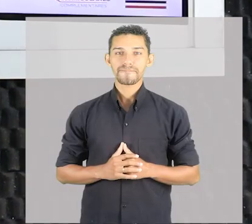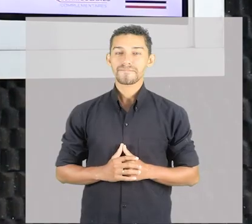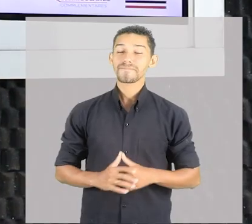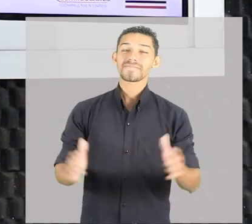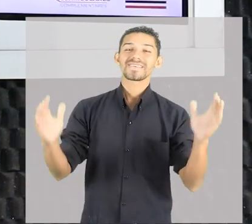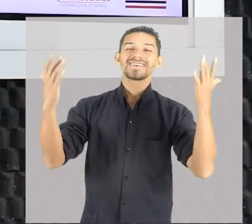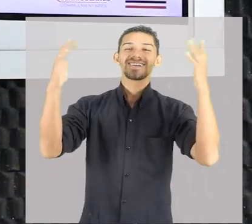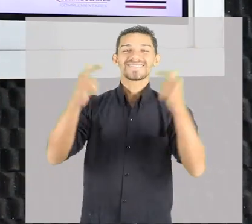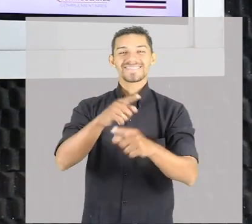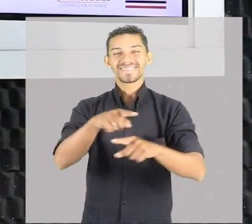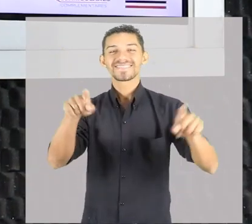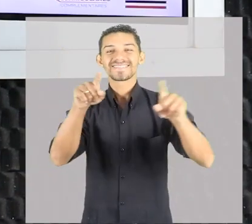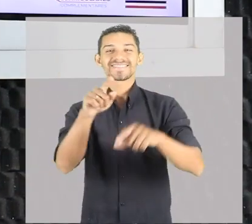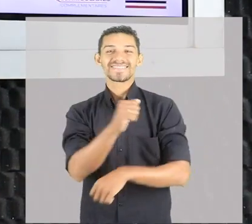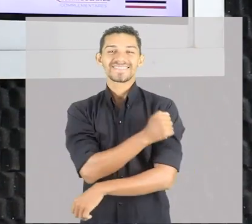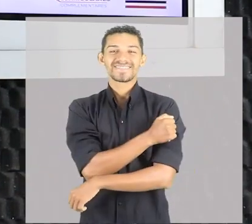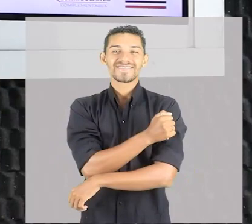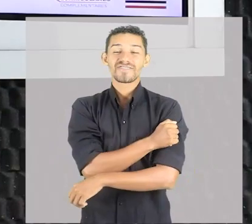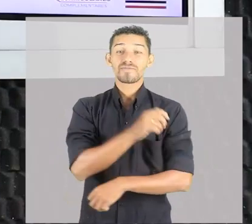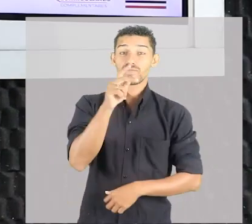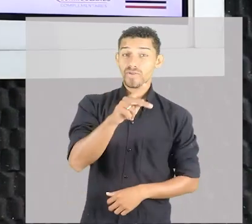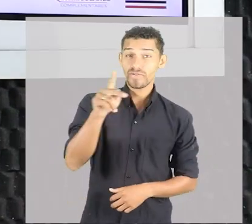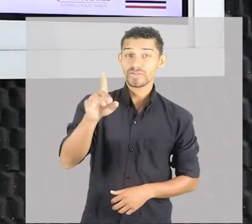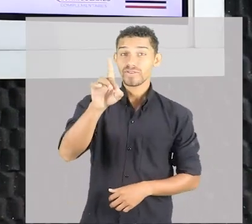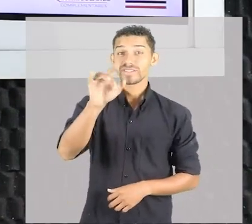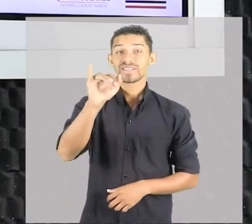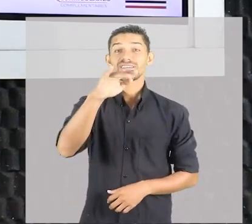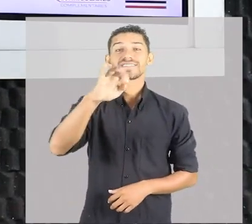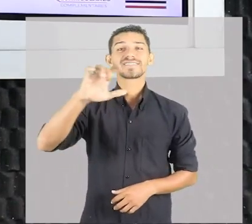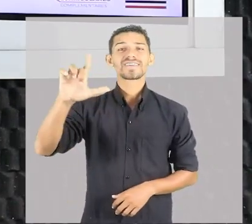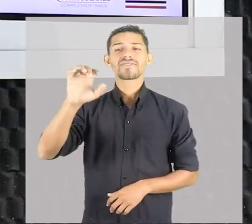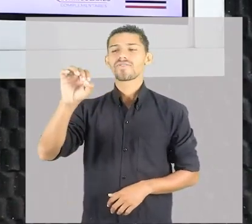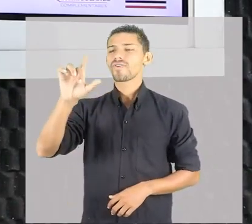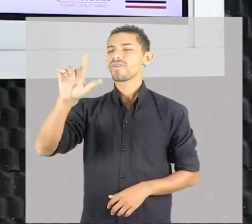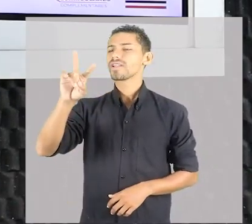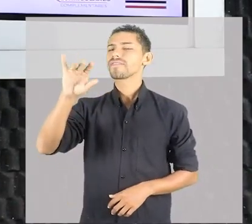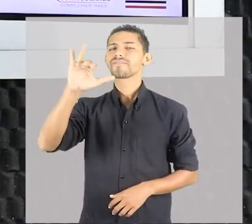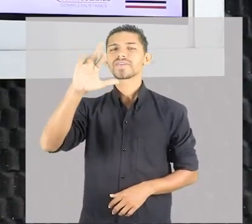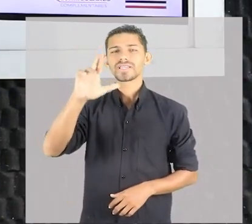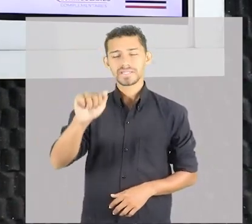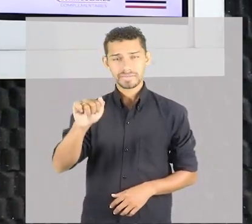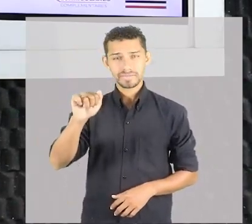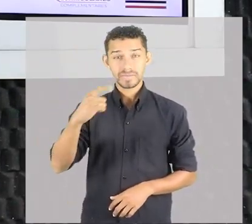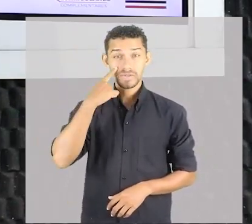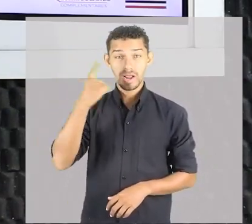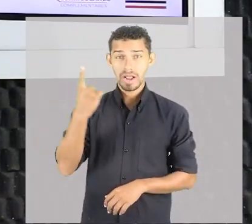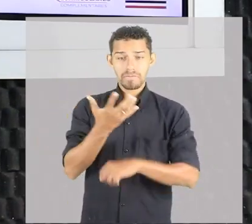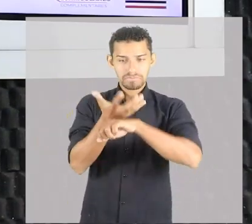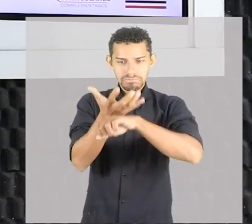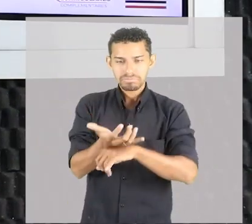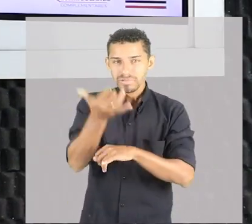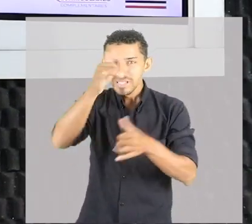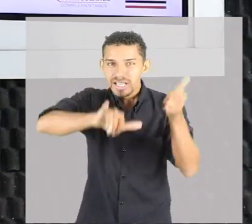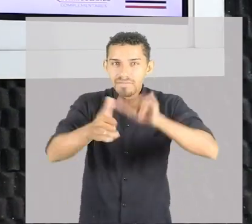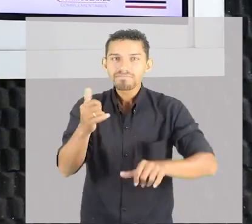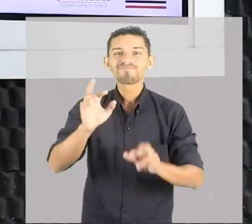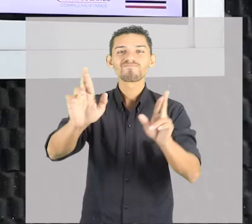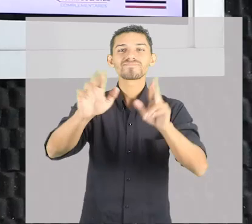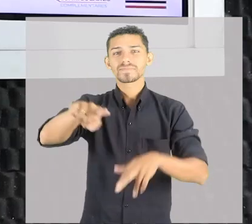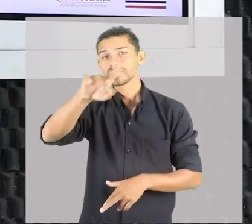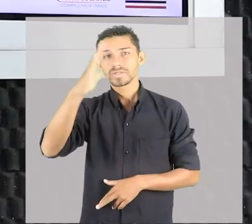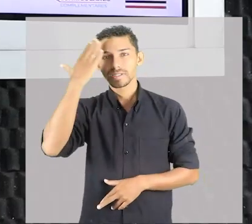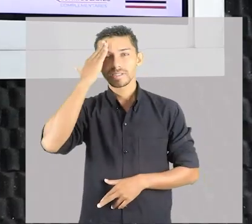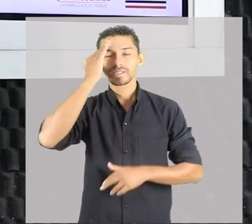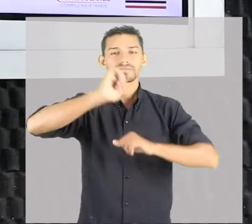salve galerinha Professor Daniel Oliveira Mais uma vez aqui com você trazendo o melhor da química espero que você esteja entendendo nossas